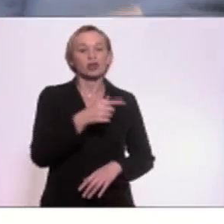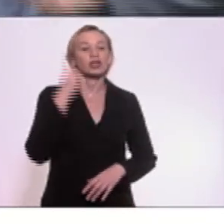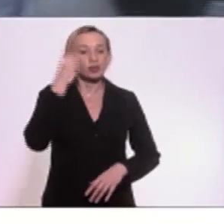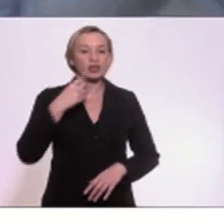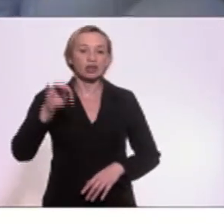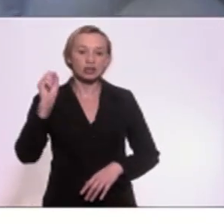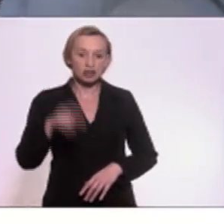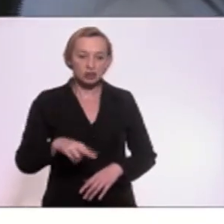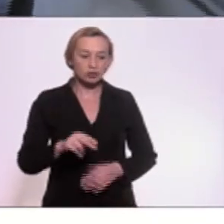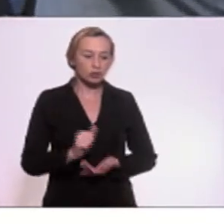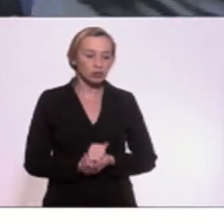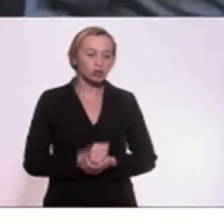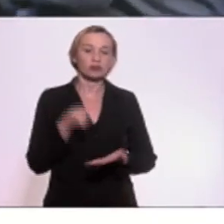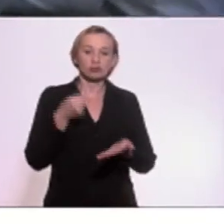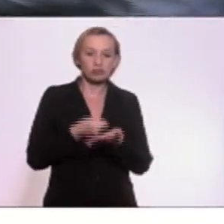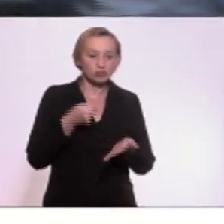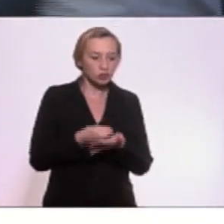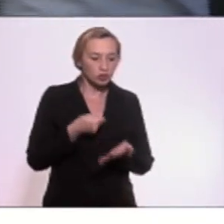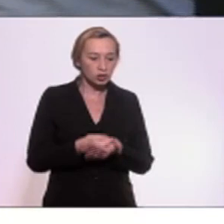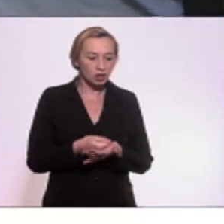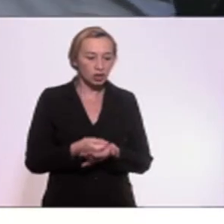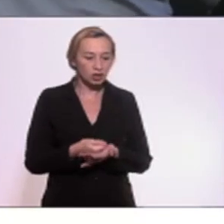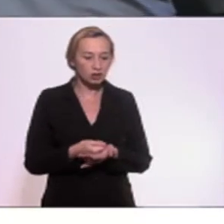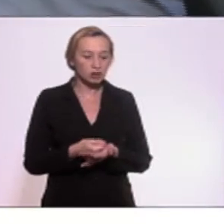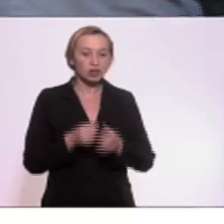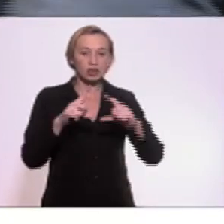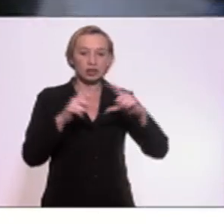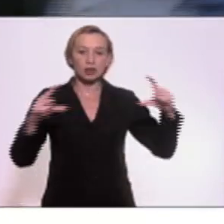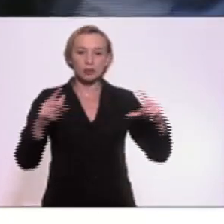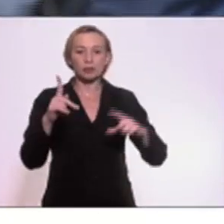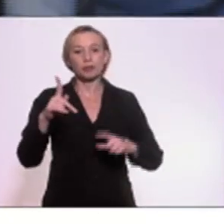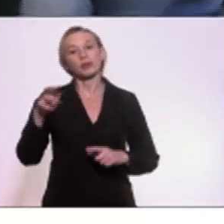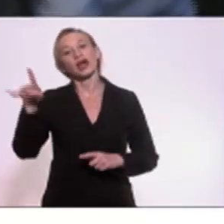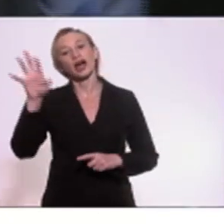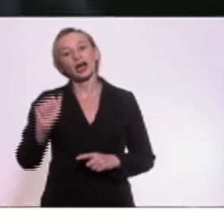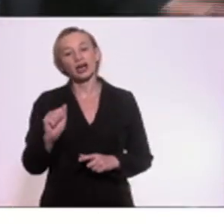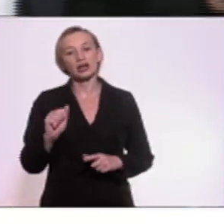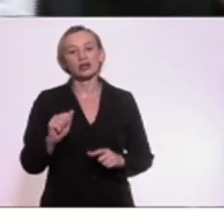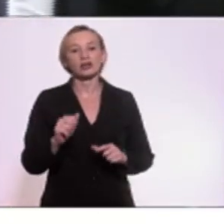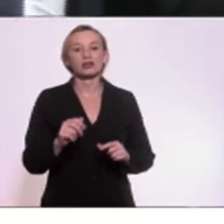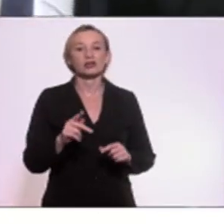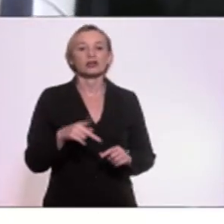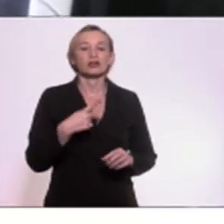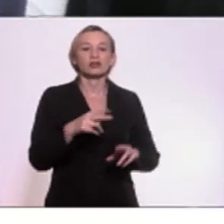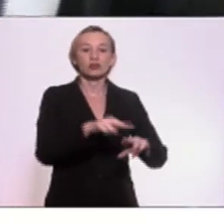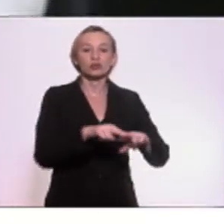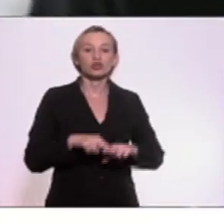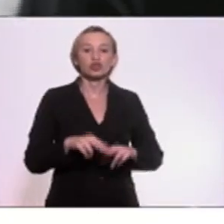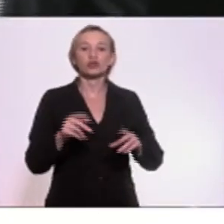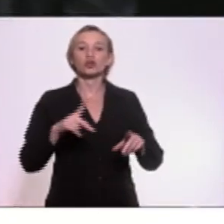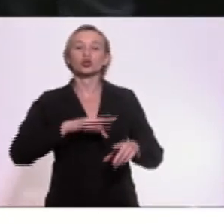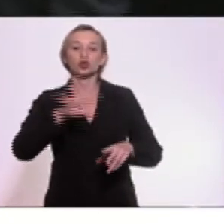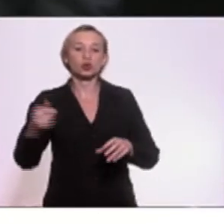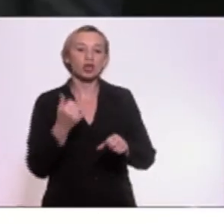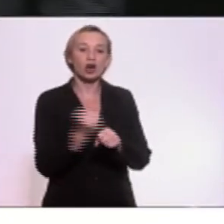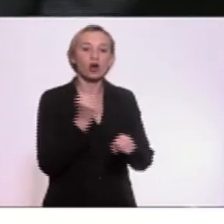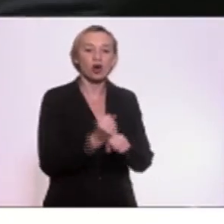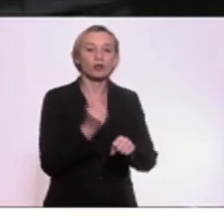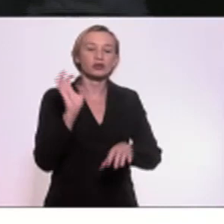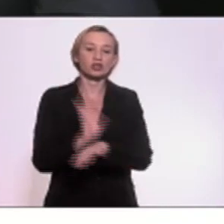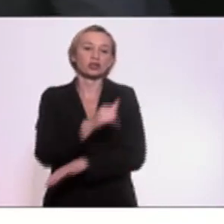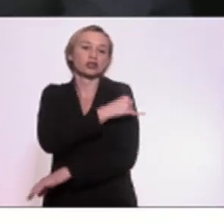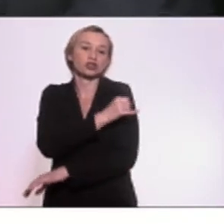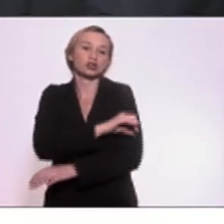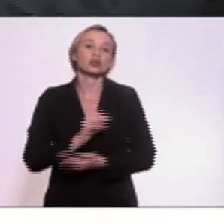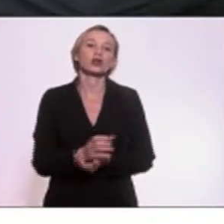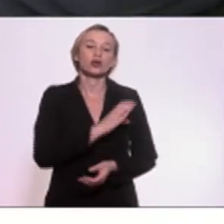Nogueira. Determina a obrigatoriedade de colocação de placa contendo a exposição de motivos de toda a paralisação de obra pública no Estado do Rio de Janeiro. Pareceres das